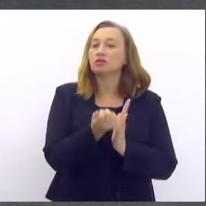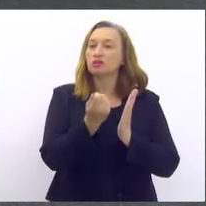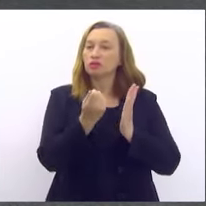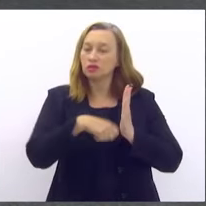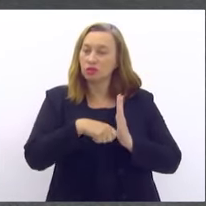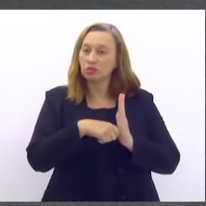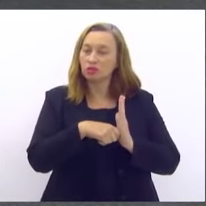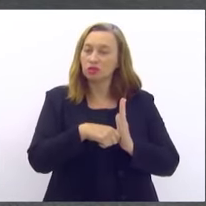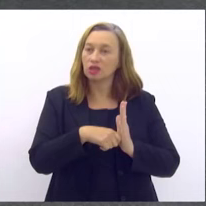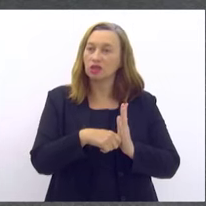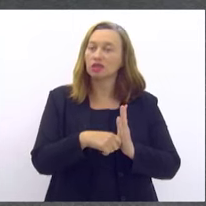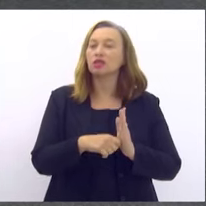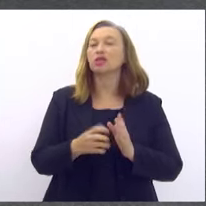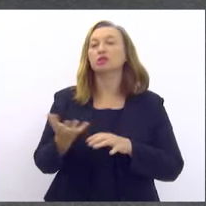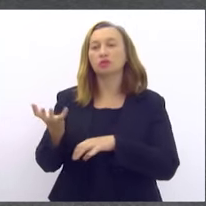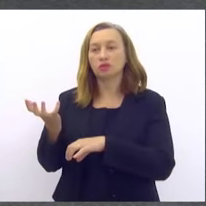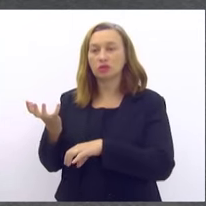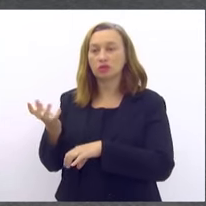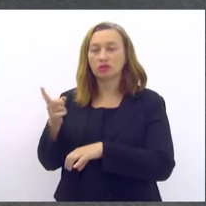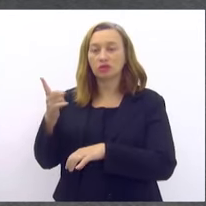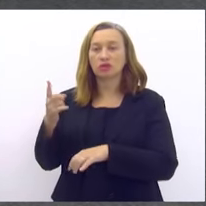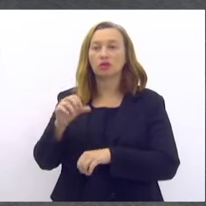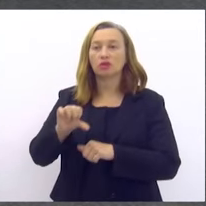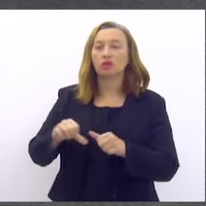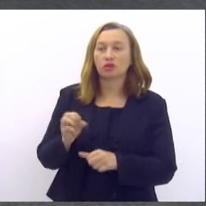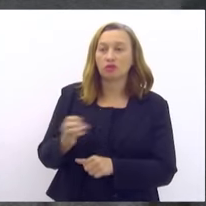tem tramitação no Congresso Nacional